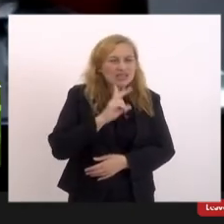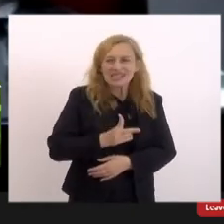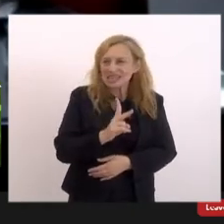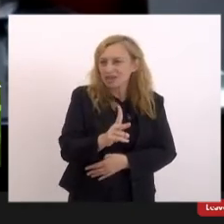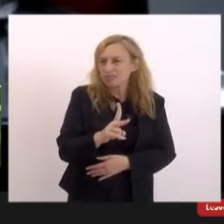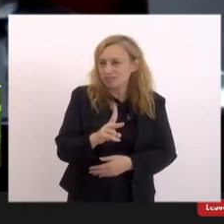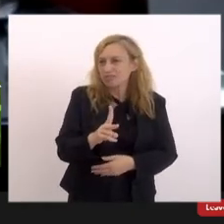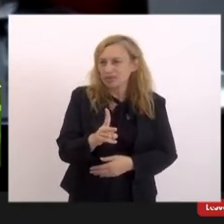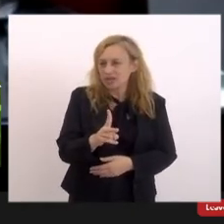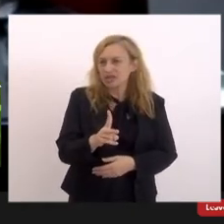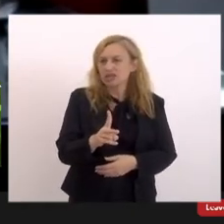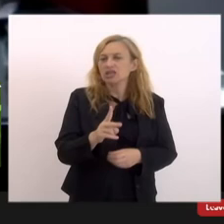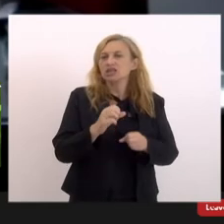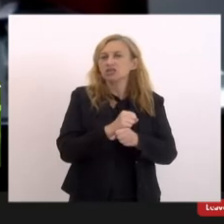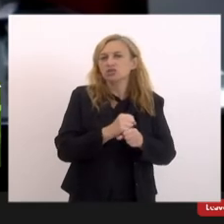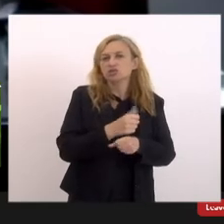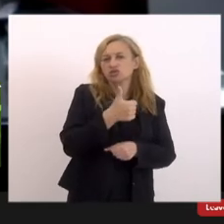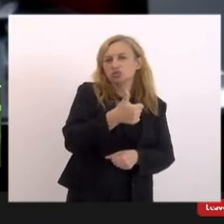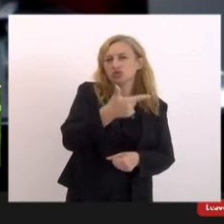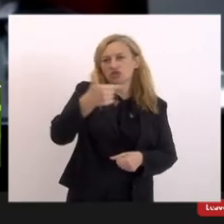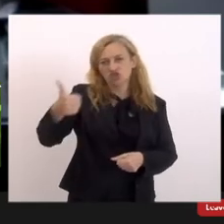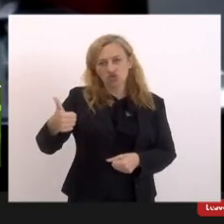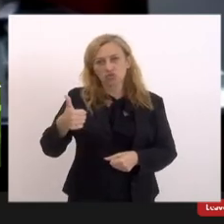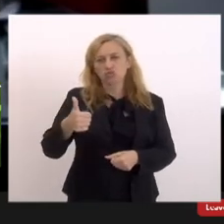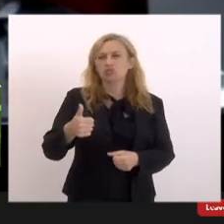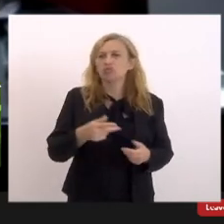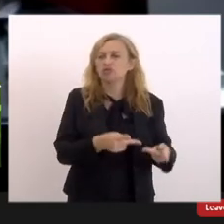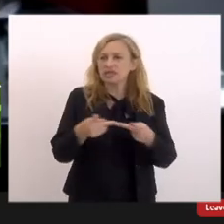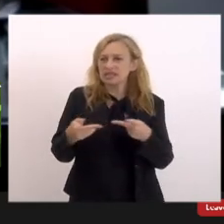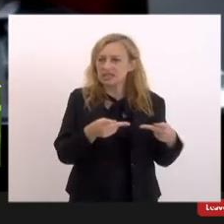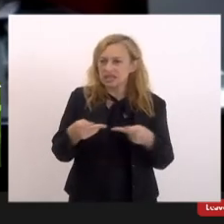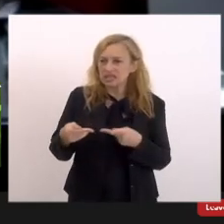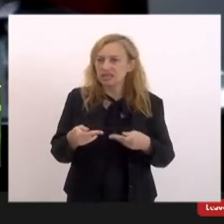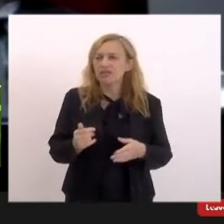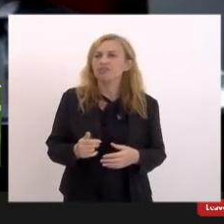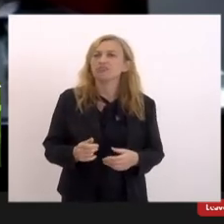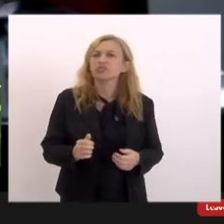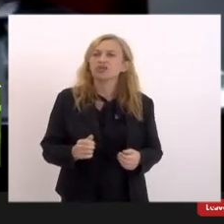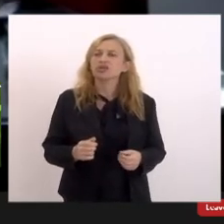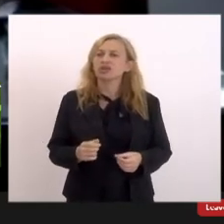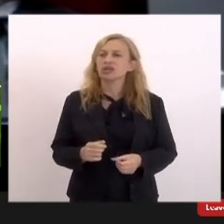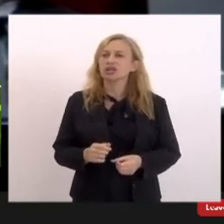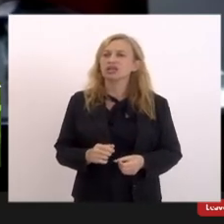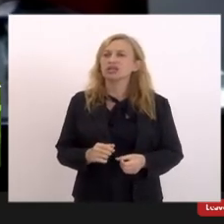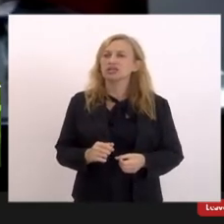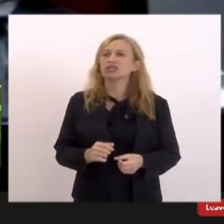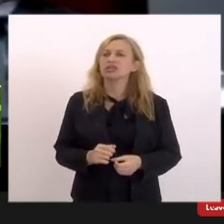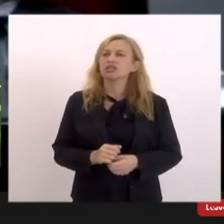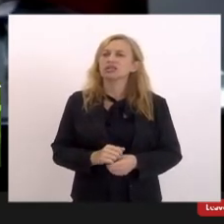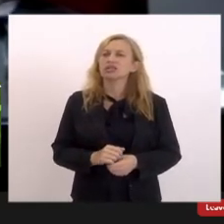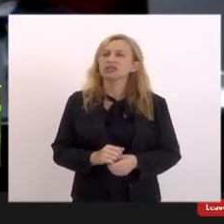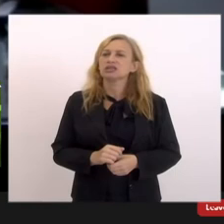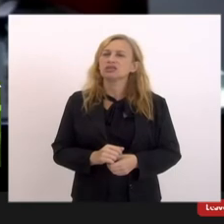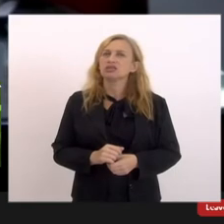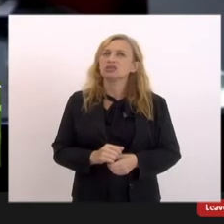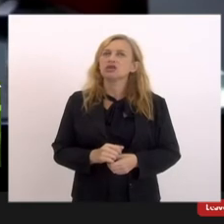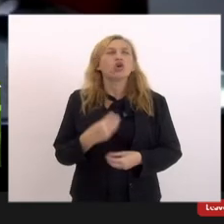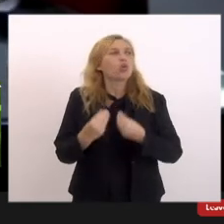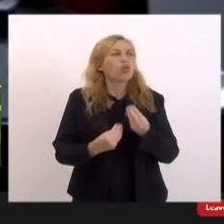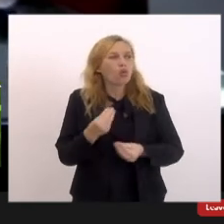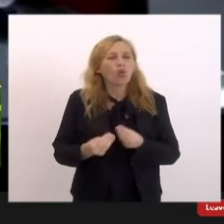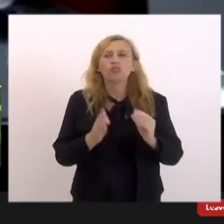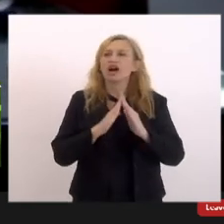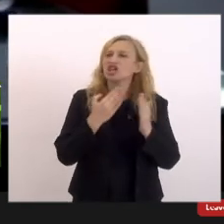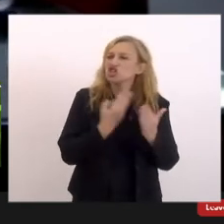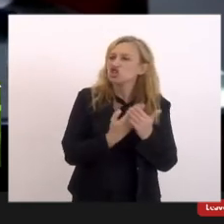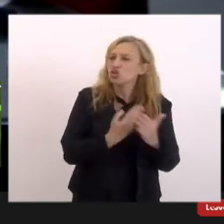estabelecendo desde 2021, a gente vai tendo essa atualização do status, de como a escola